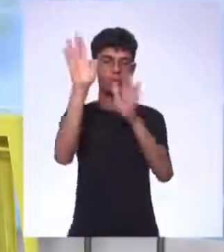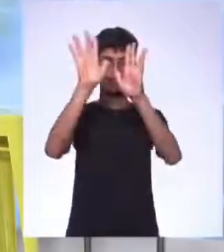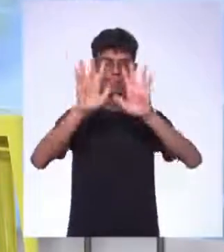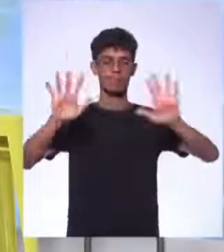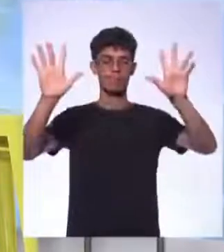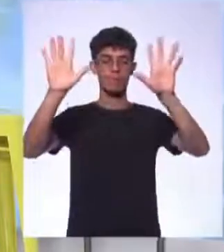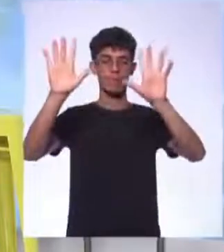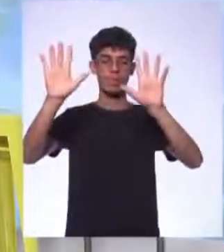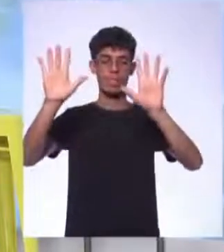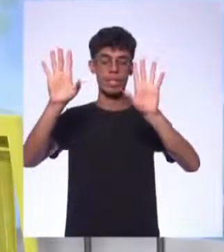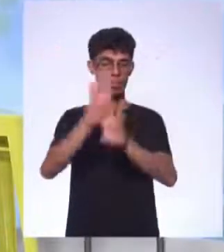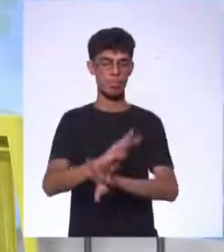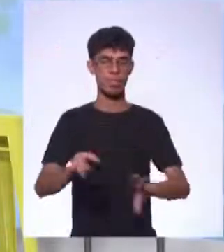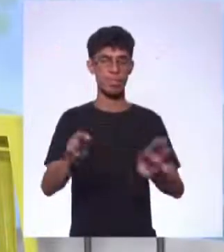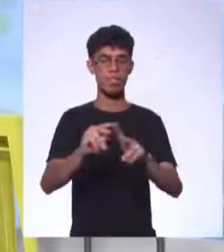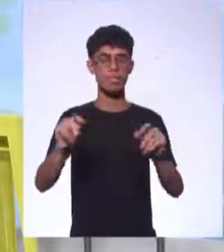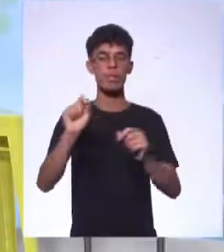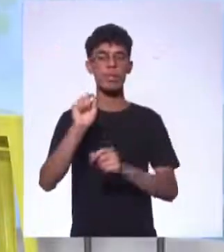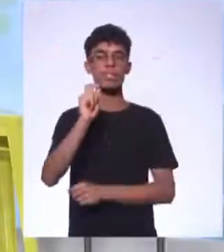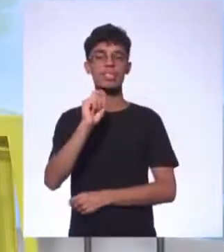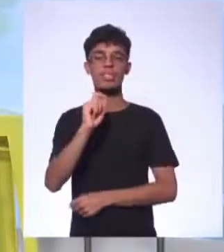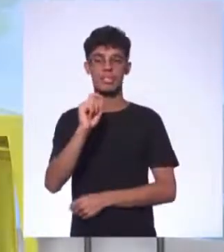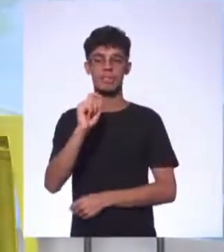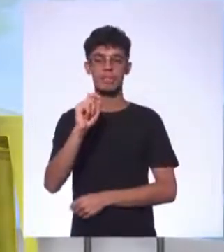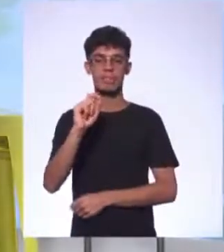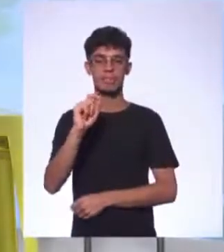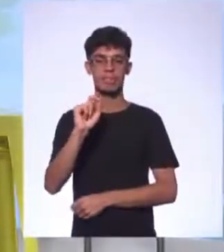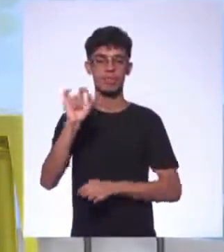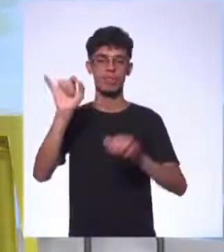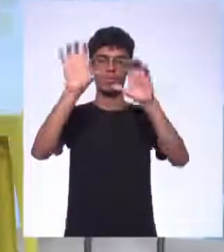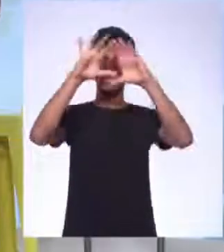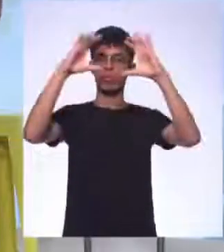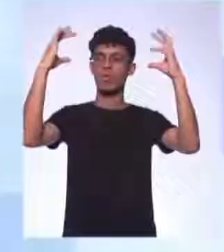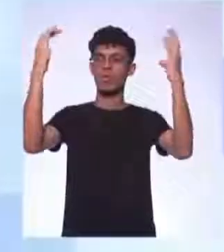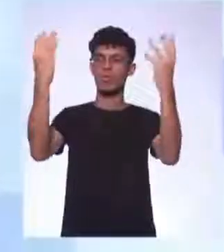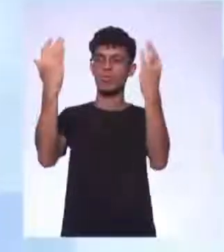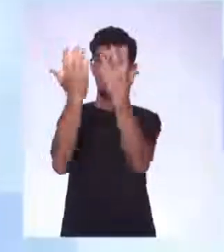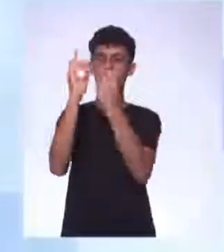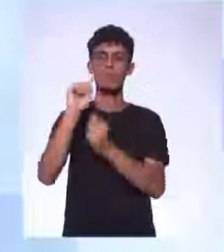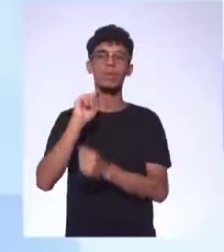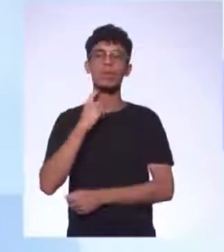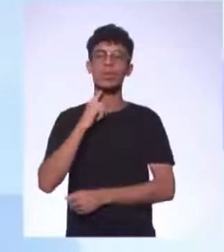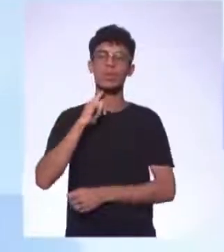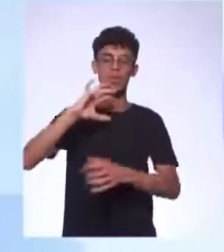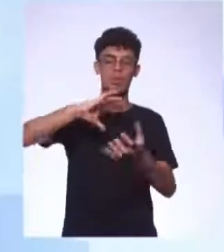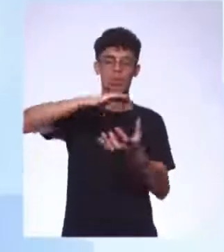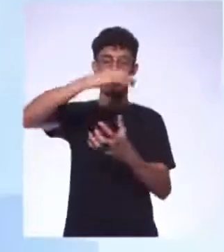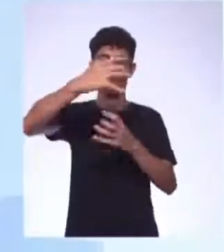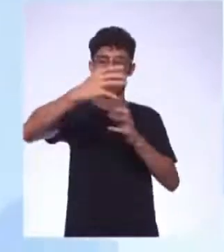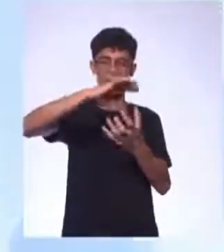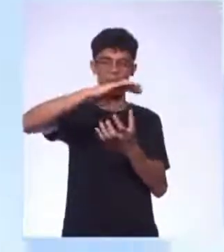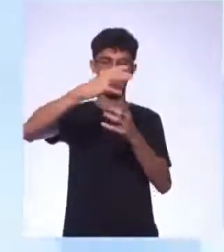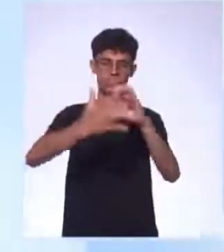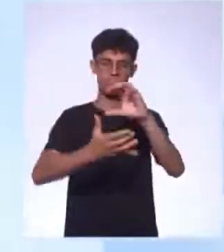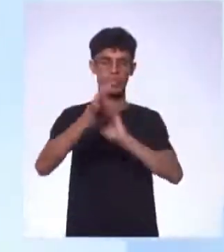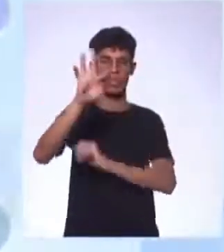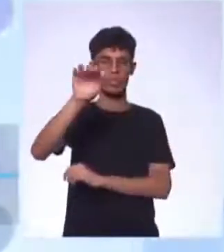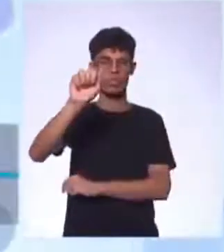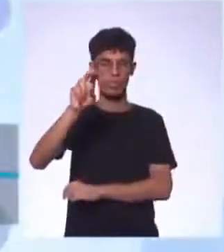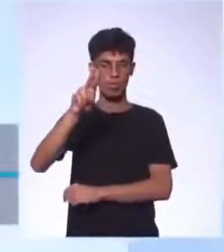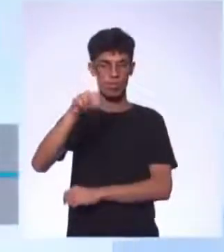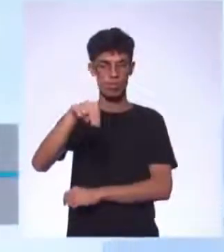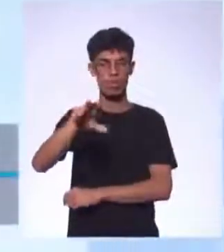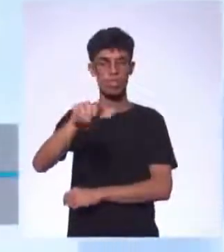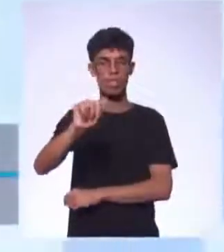essa poluição acaba contaminando aí, né, todo o sistema, a fauna e a